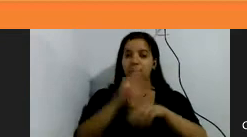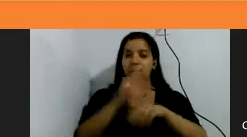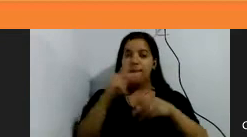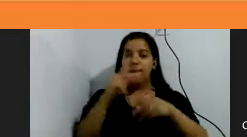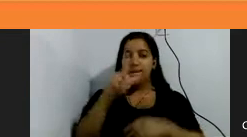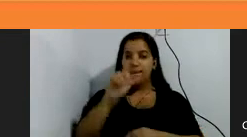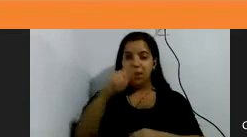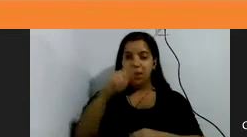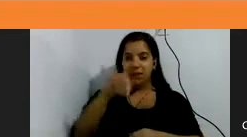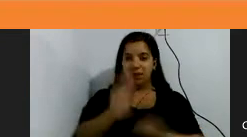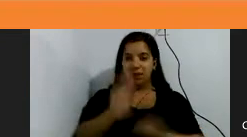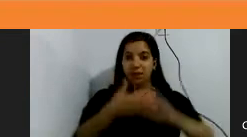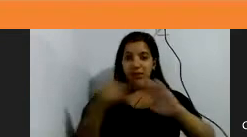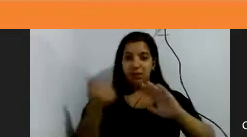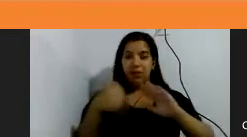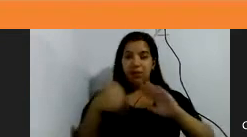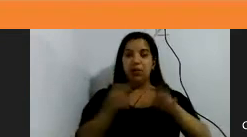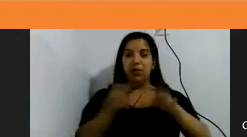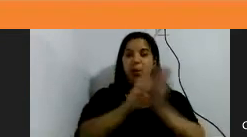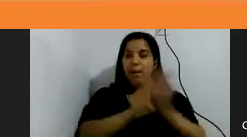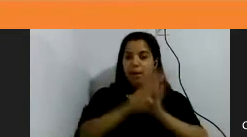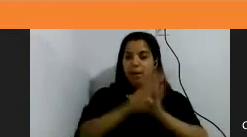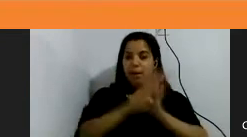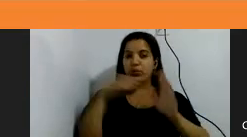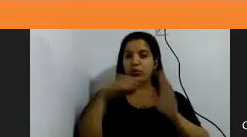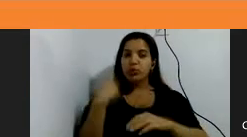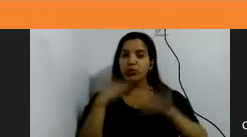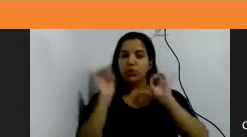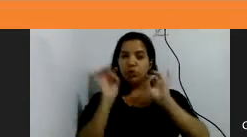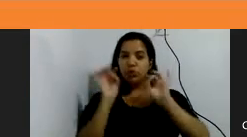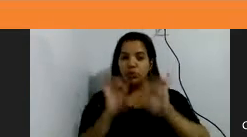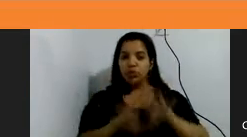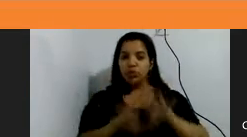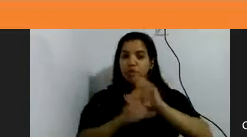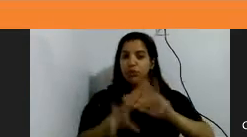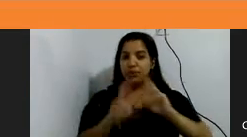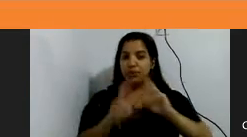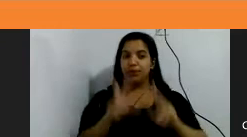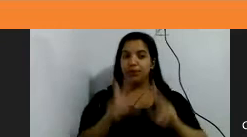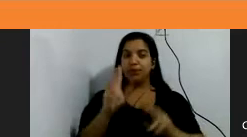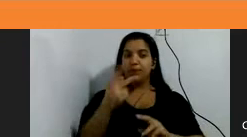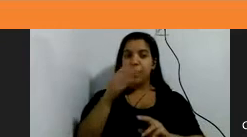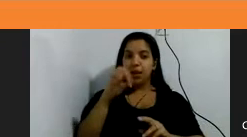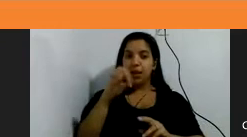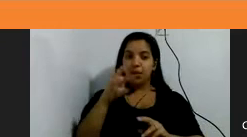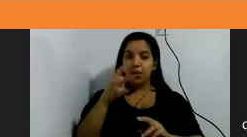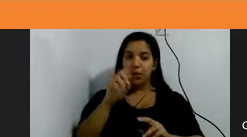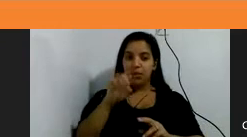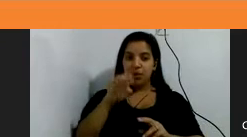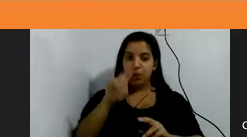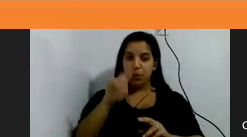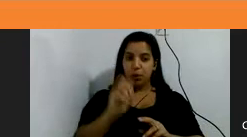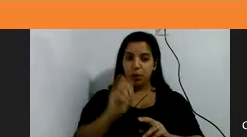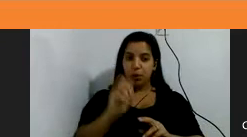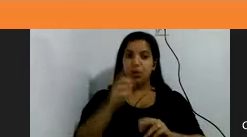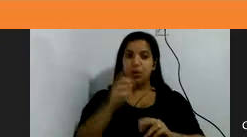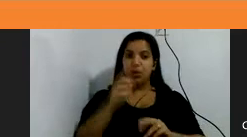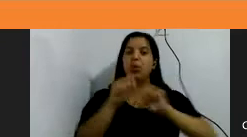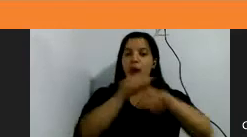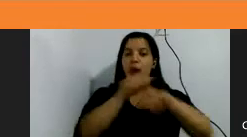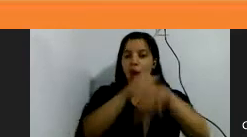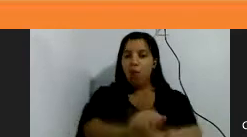são separados por um método de centrifugação diferencial. E o hemoderivado são soluções